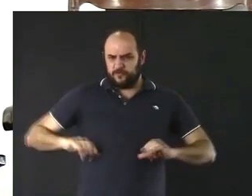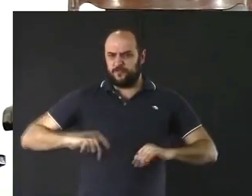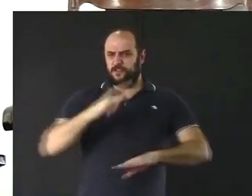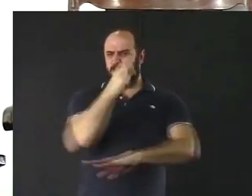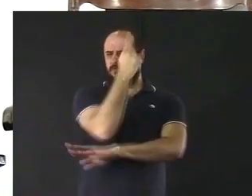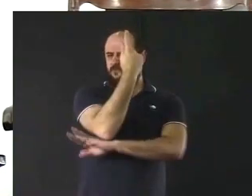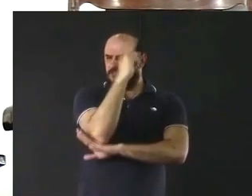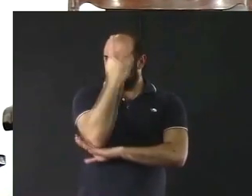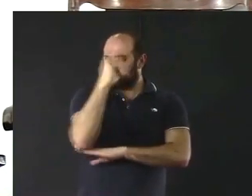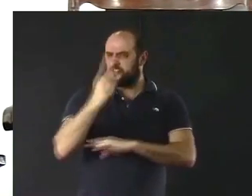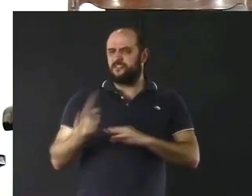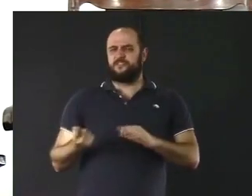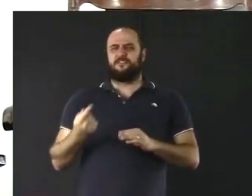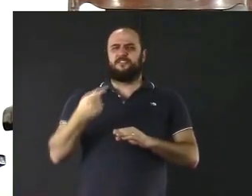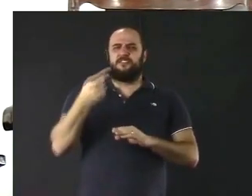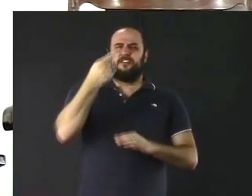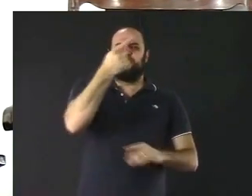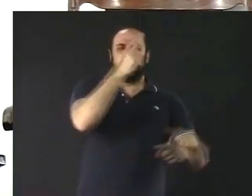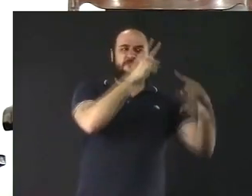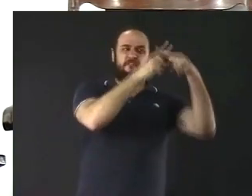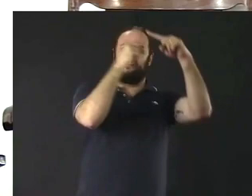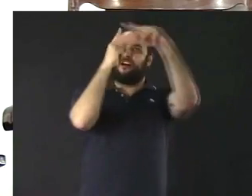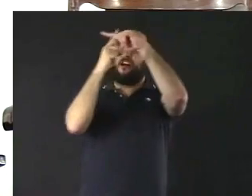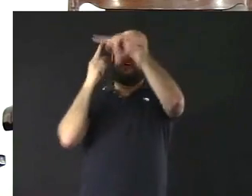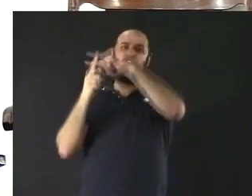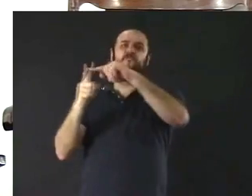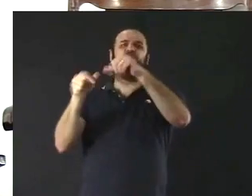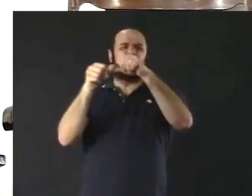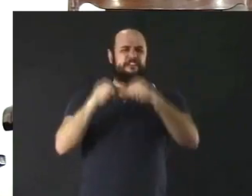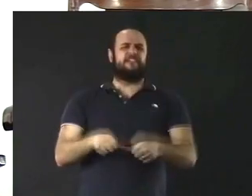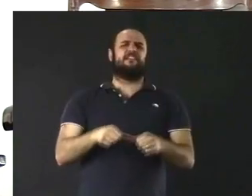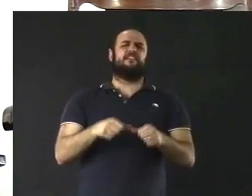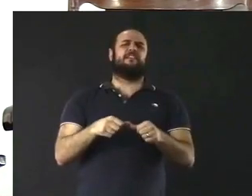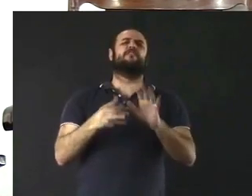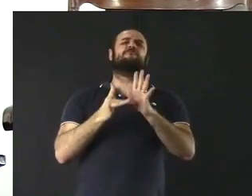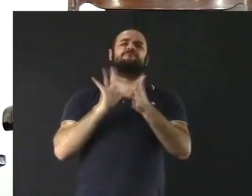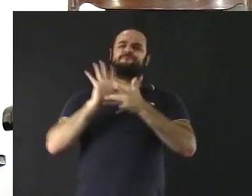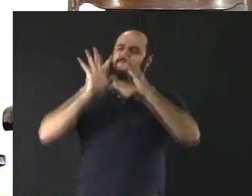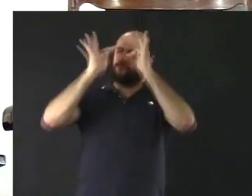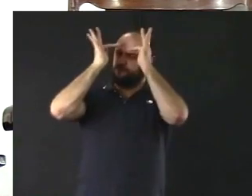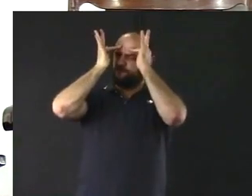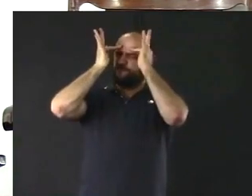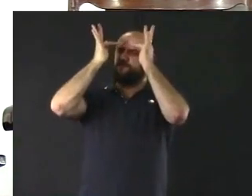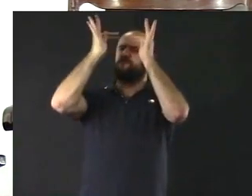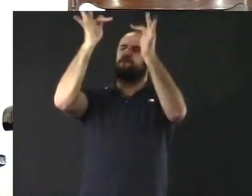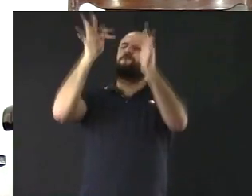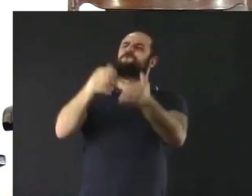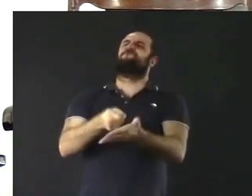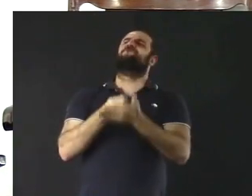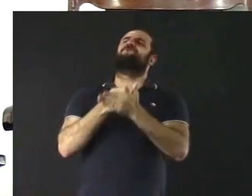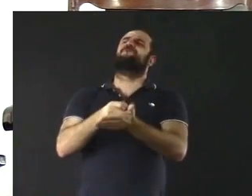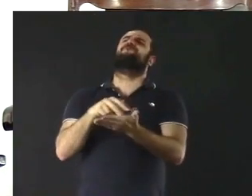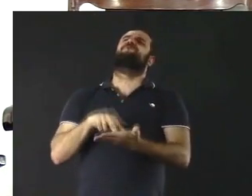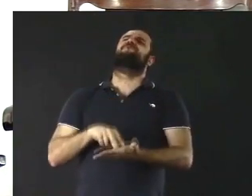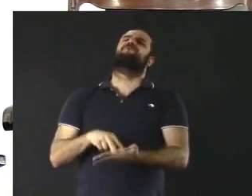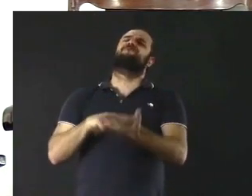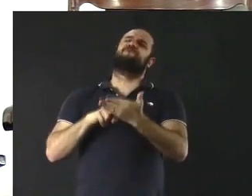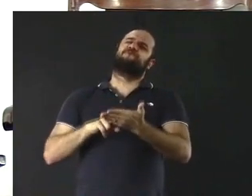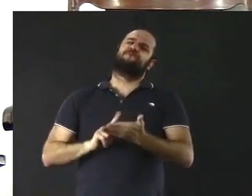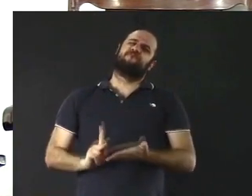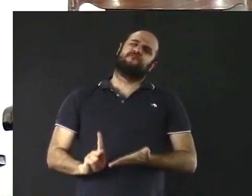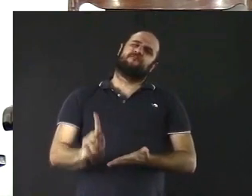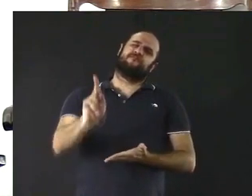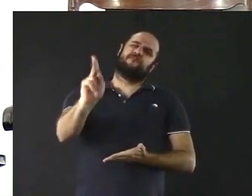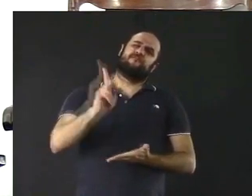no Calvário, e ele permaneceu fiel mediante ao que Deus estabeleceu para ele.